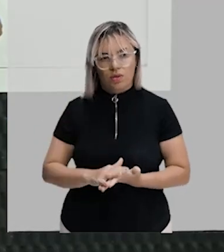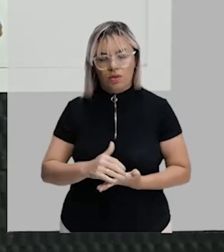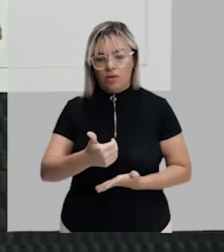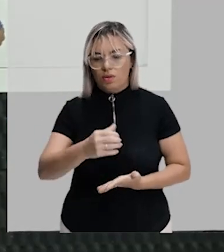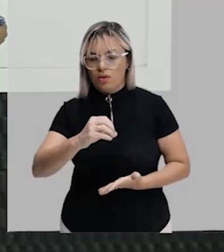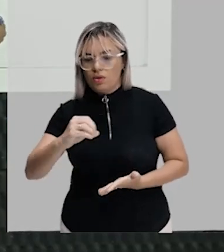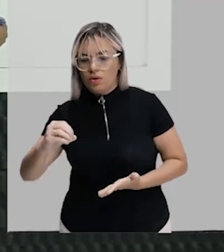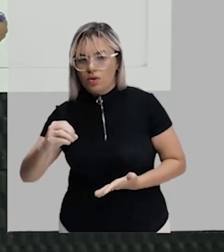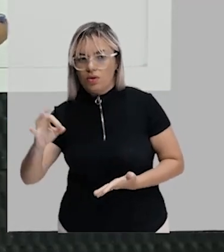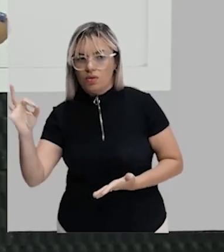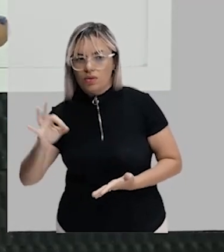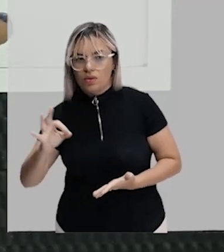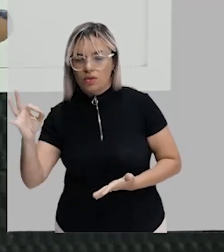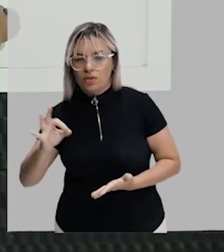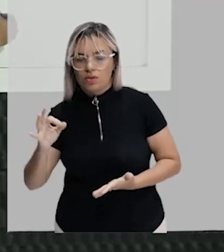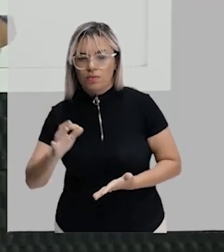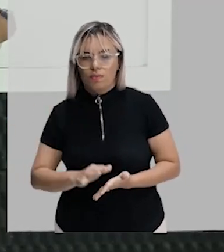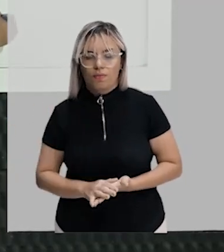100%.